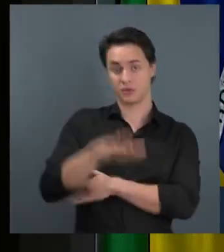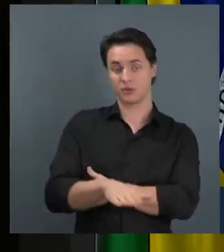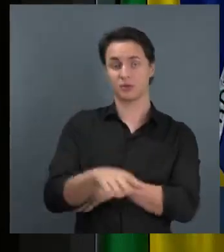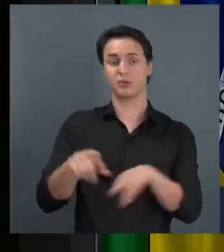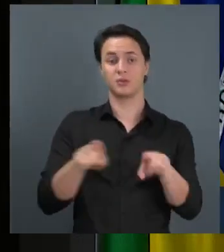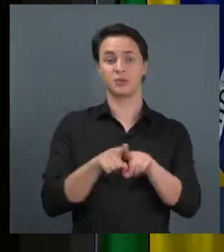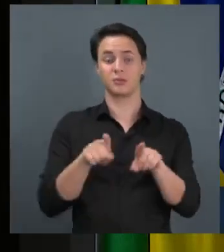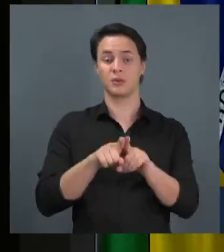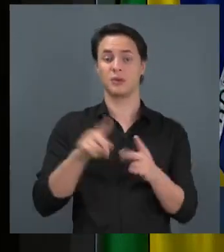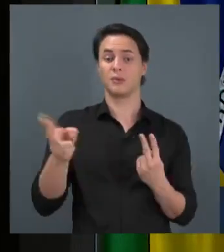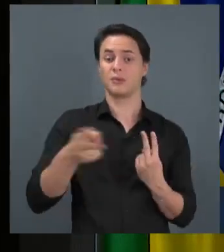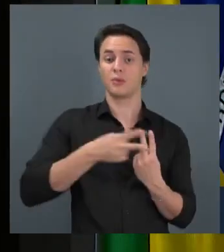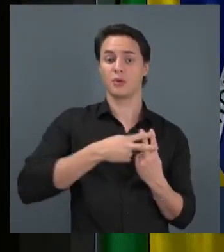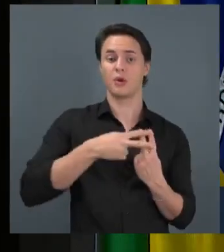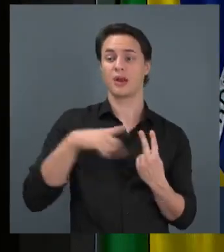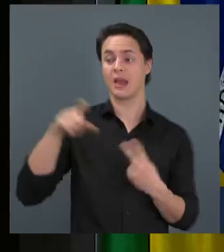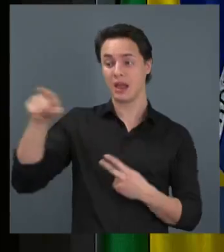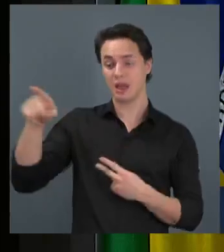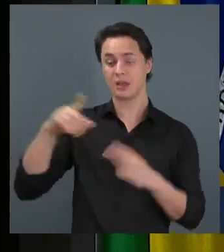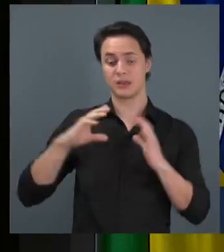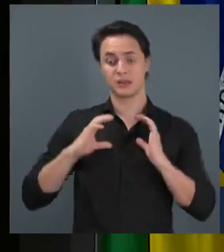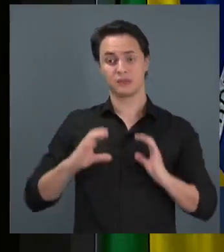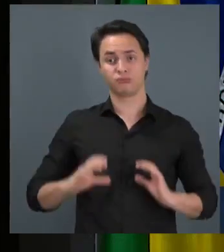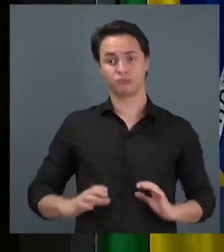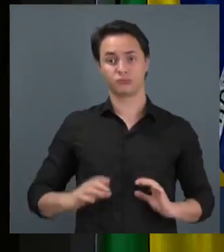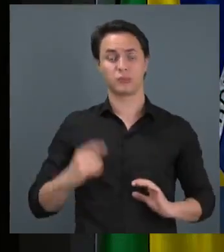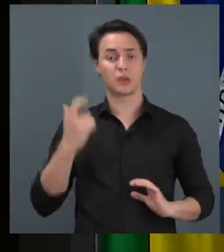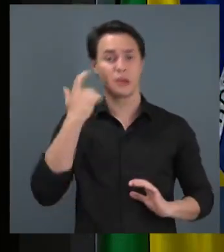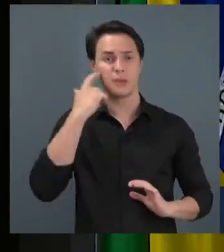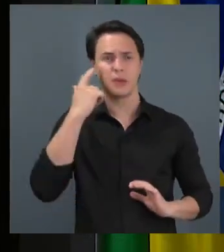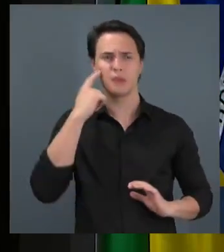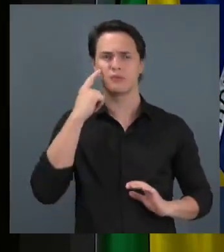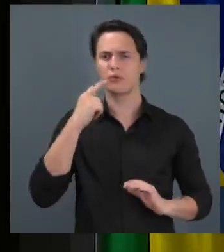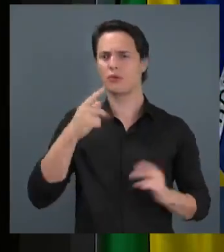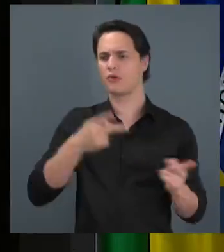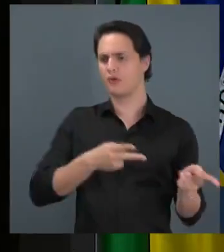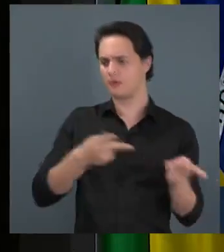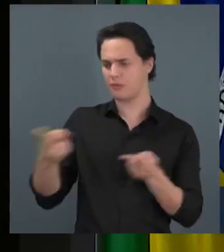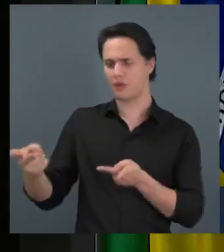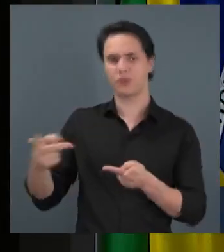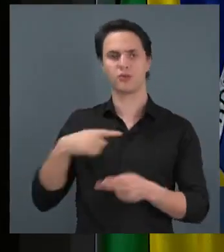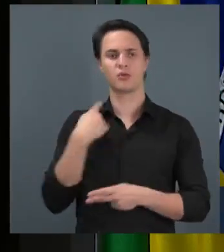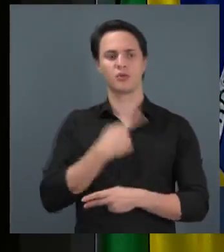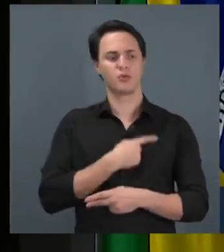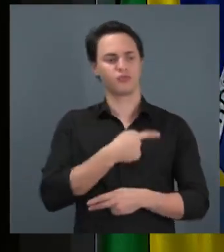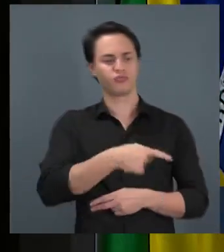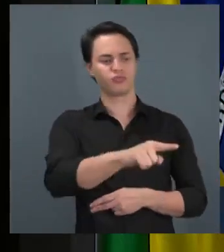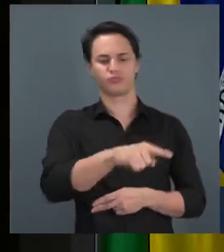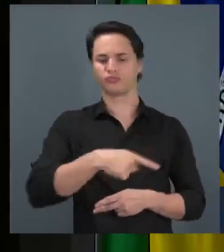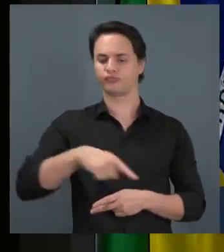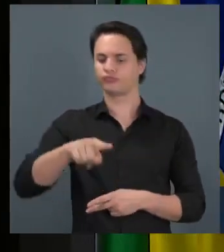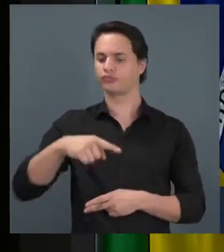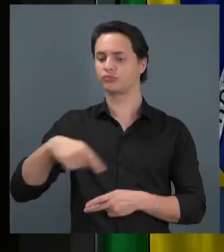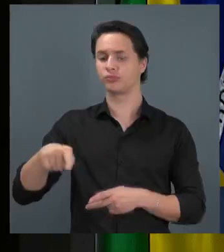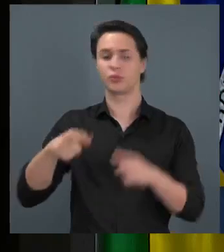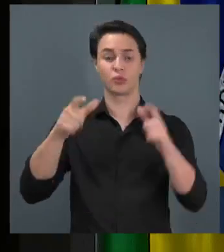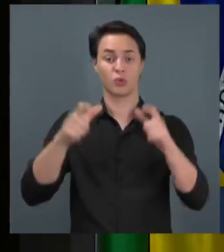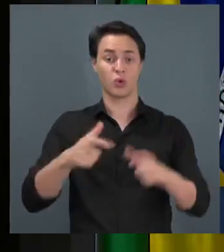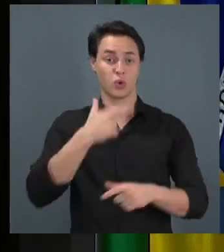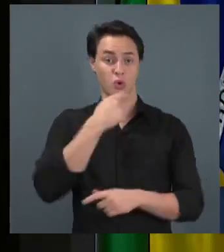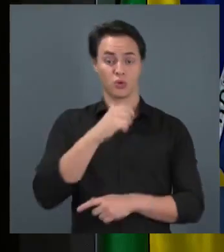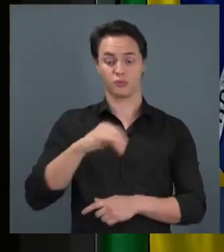presídios, onde esses cidadãos se encontram. Visitamos os locais onde estão detidos